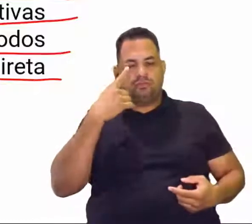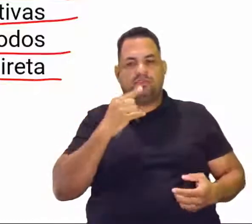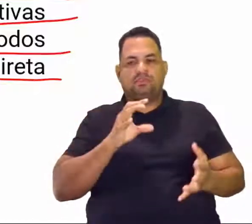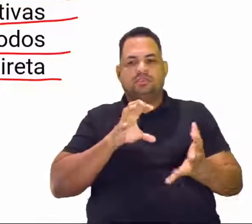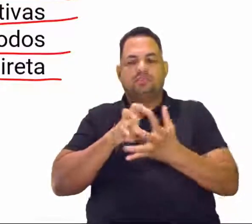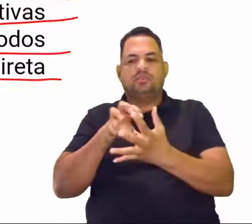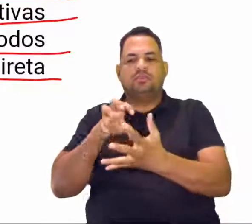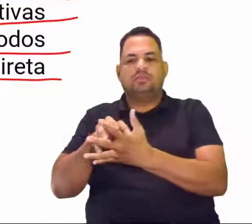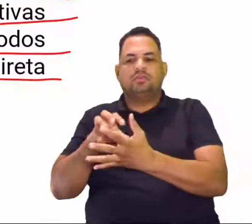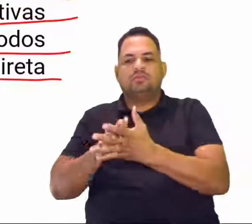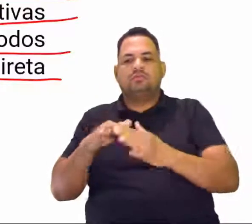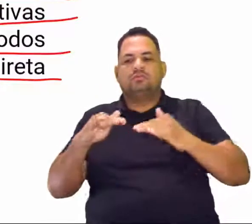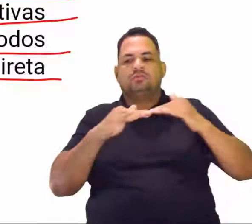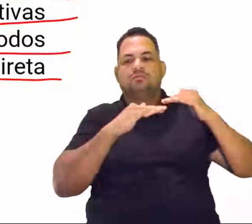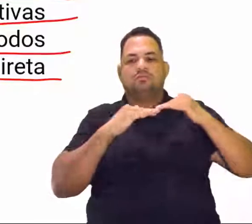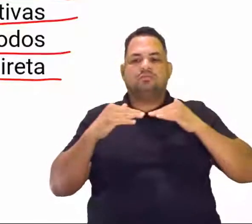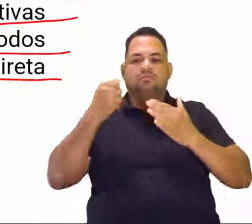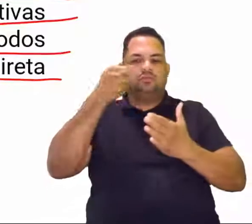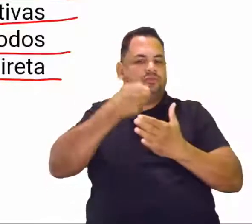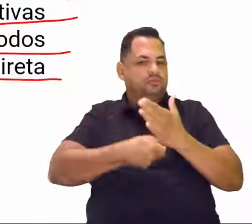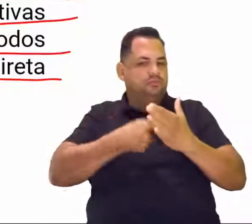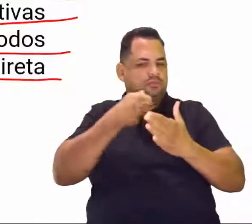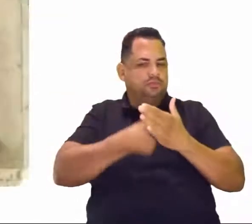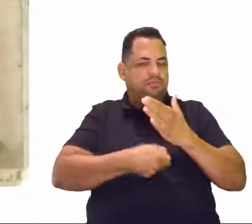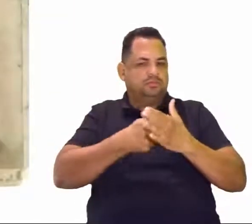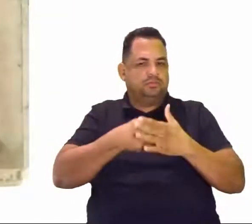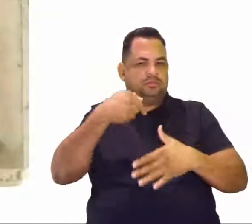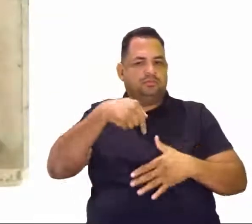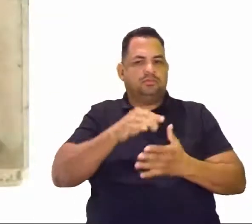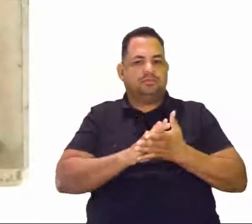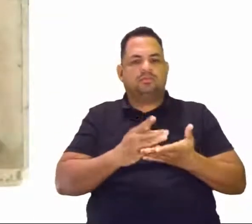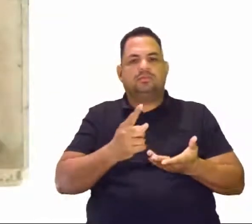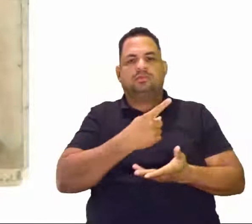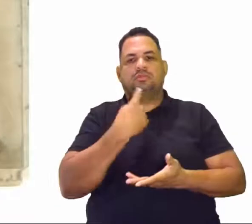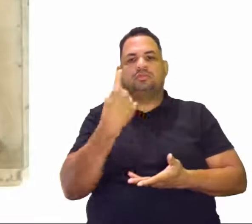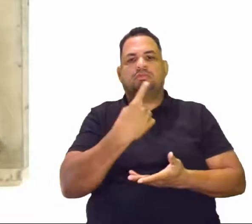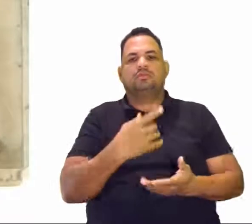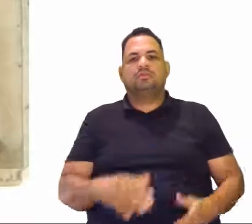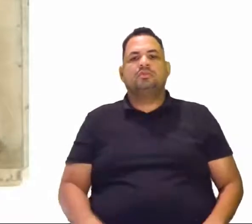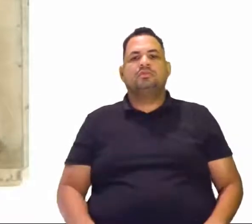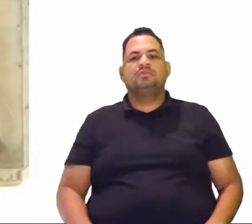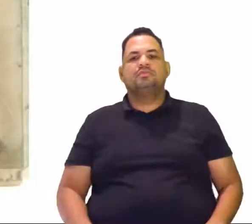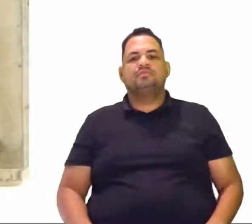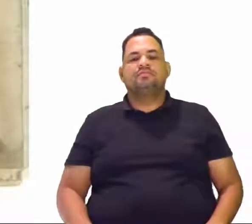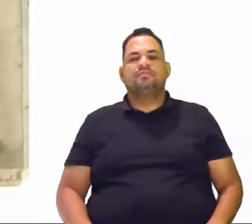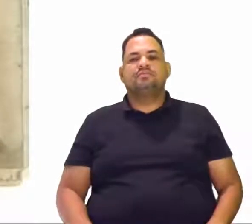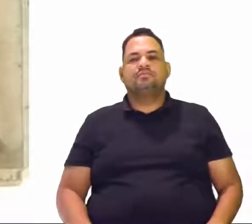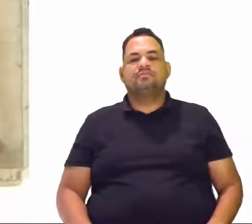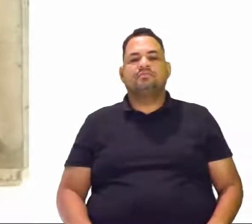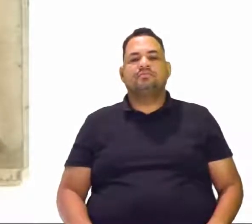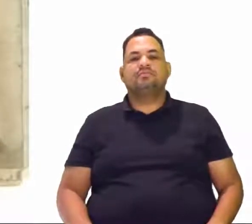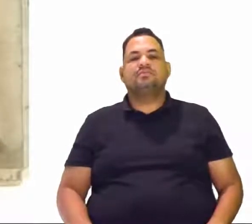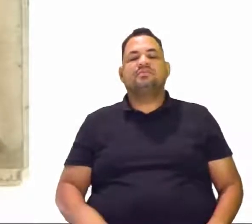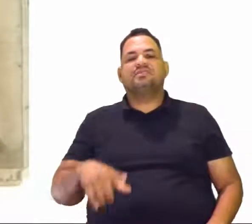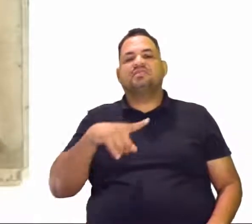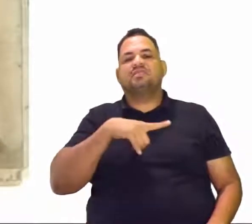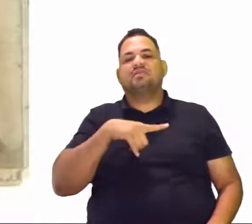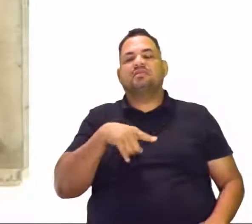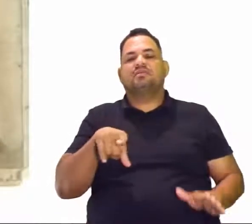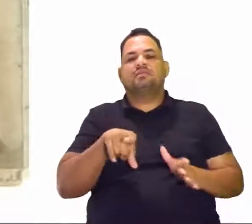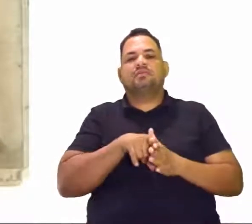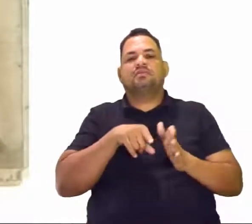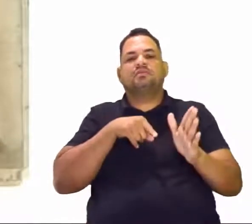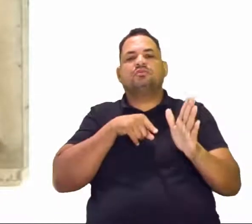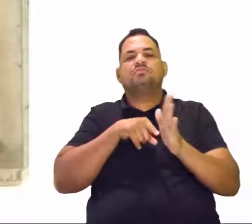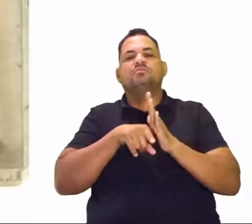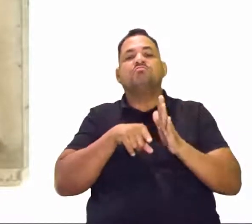Colonial a esses padrões que foram impostas a nós Oi e aí eu trago para vocês a pergunta né O que